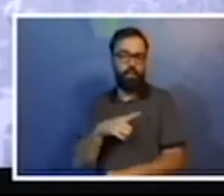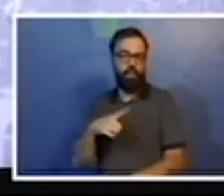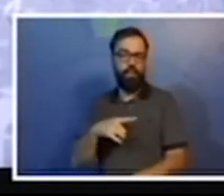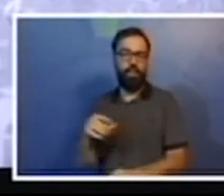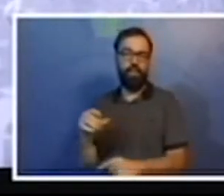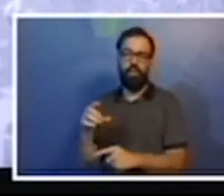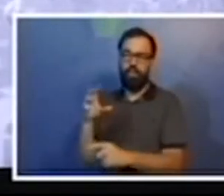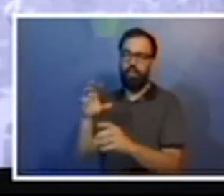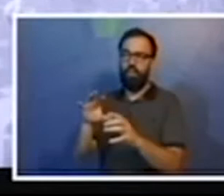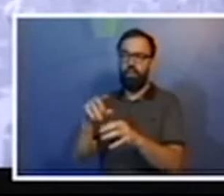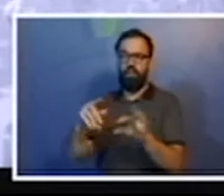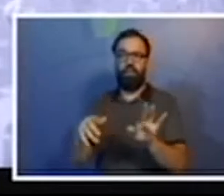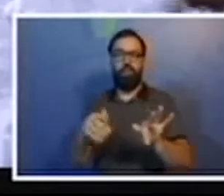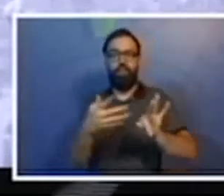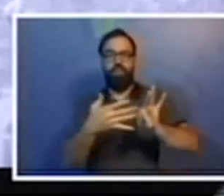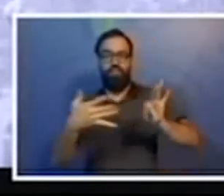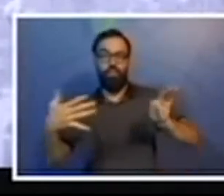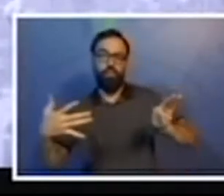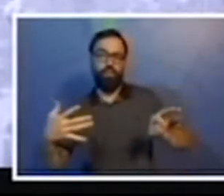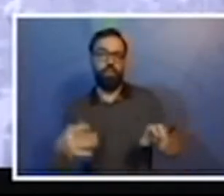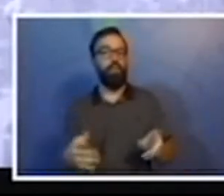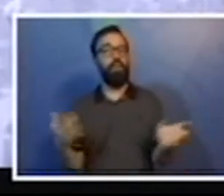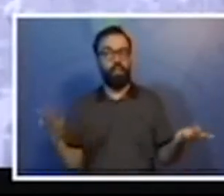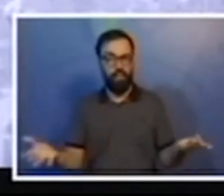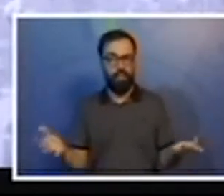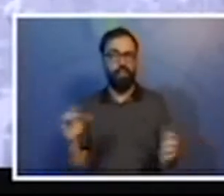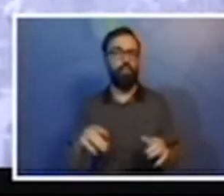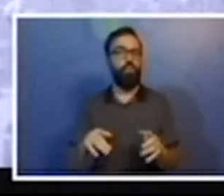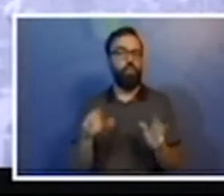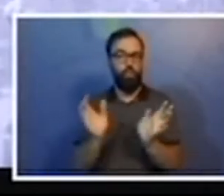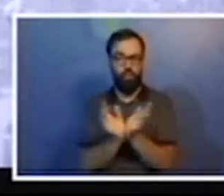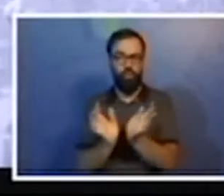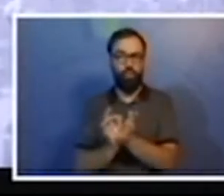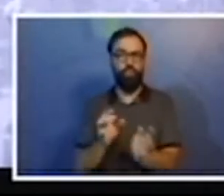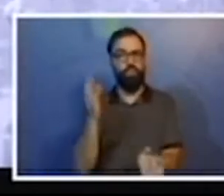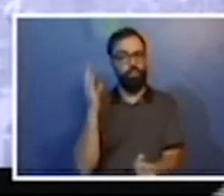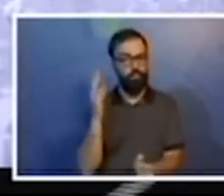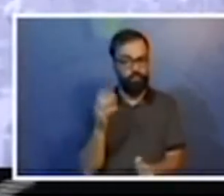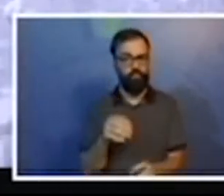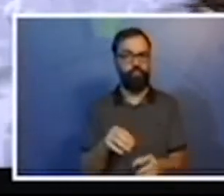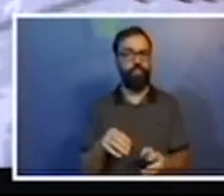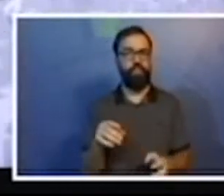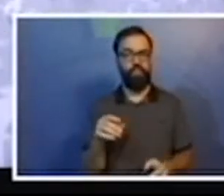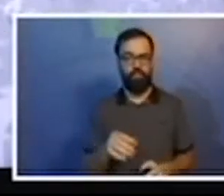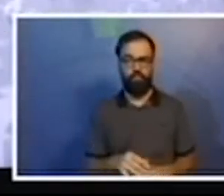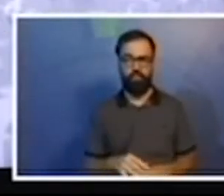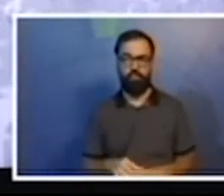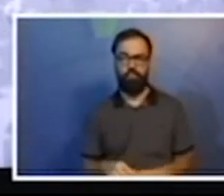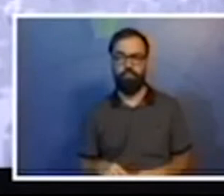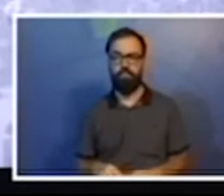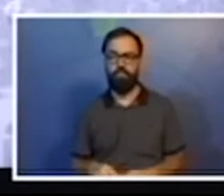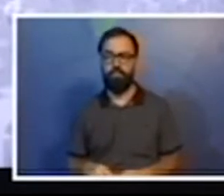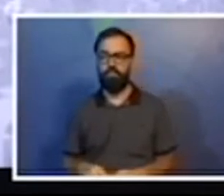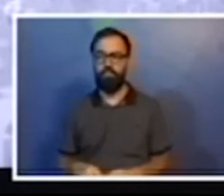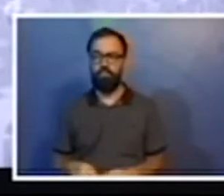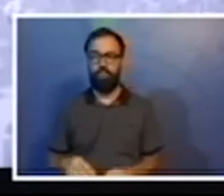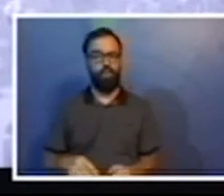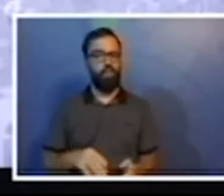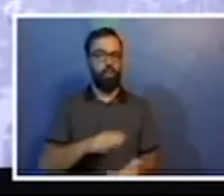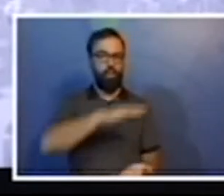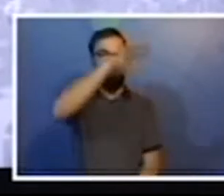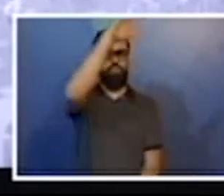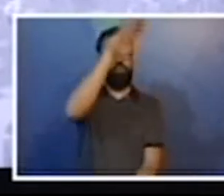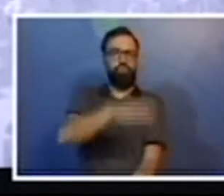dessas plantas muito variável pode ser pequena média ou grande ou muito grande E essas plantas elas